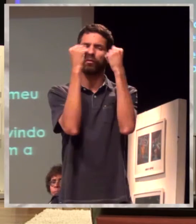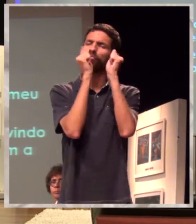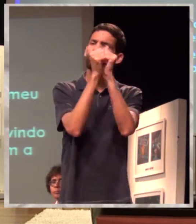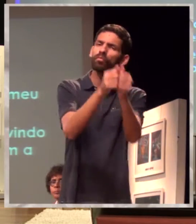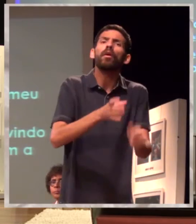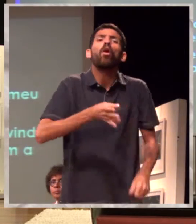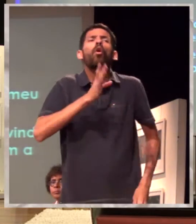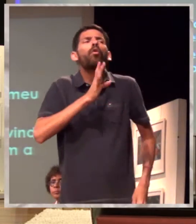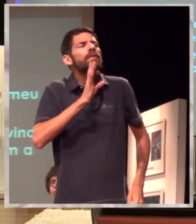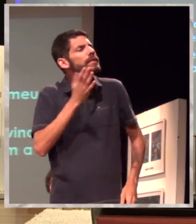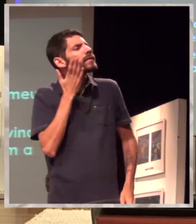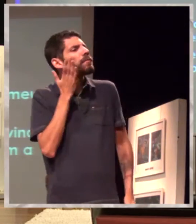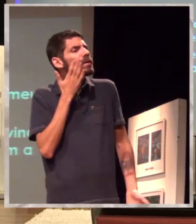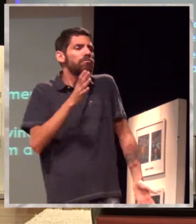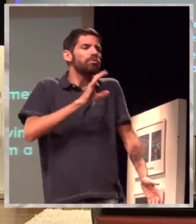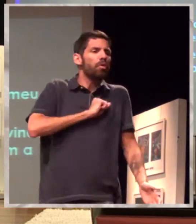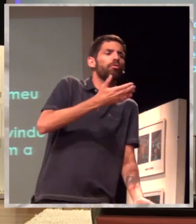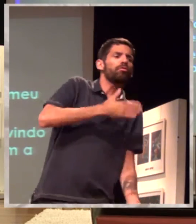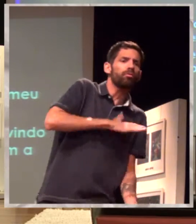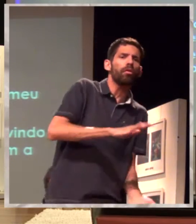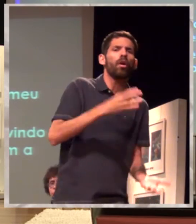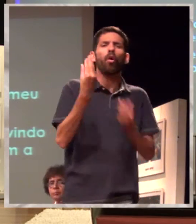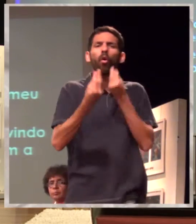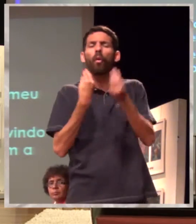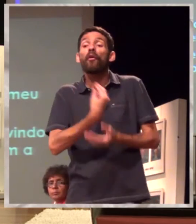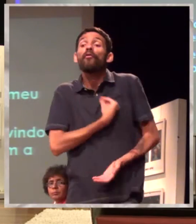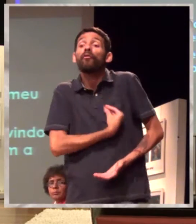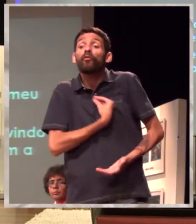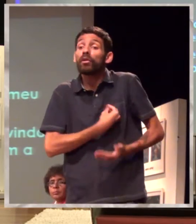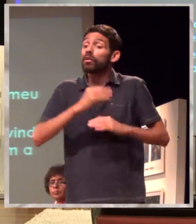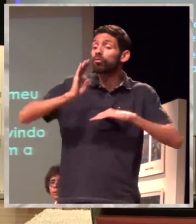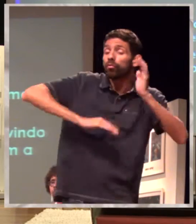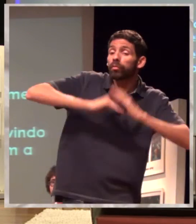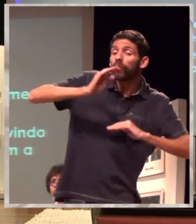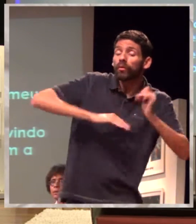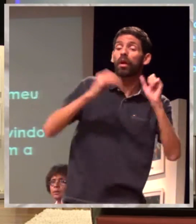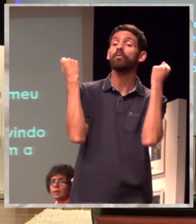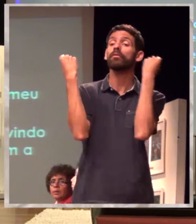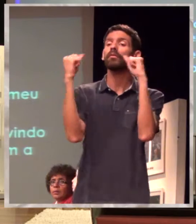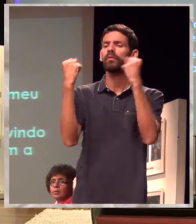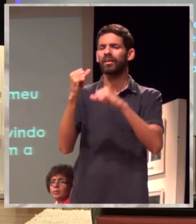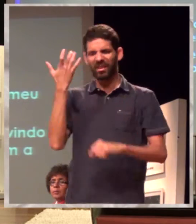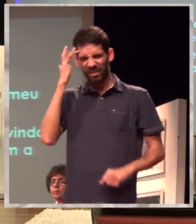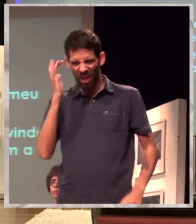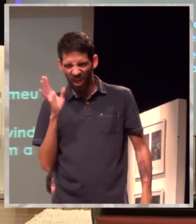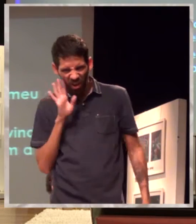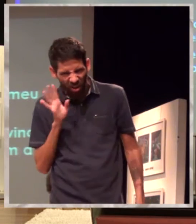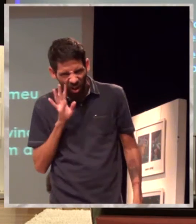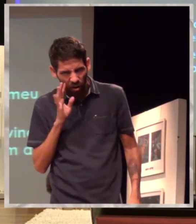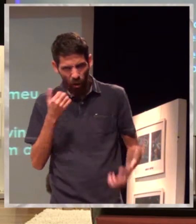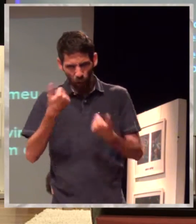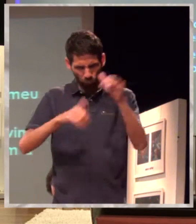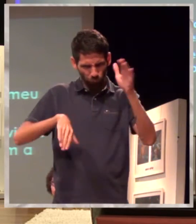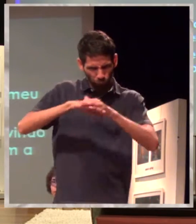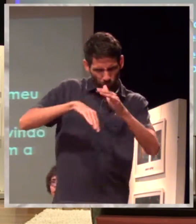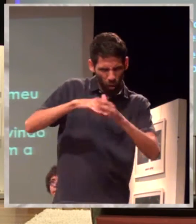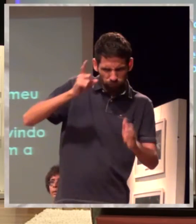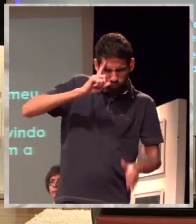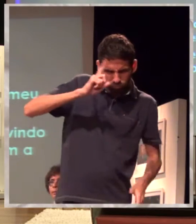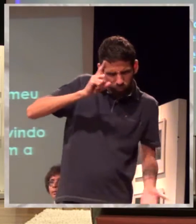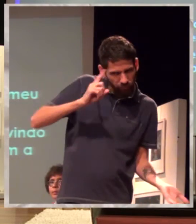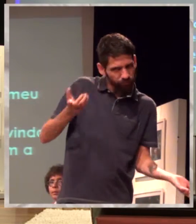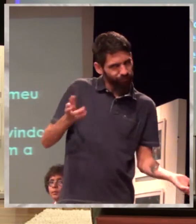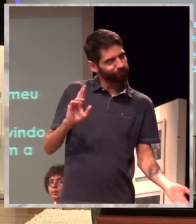física para ver como é que como é o dia a dia de um professor de educação física. Será que é tão legal assim? É só jogar bola?